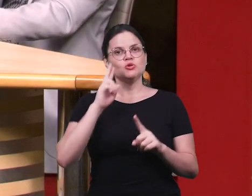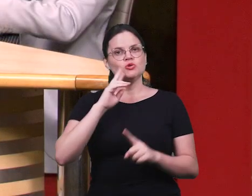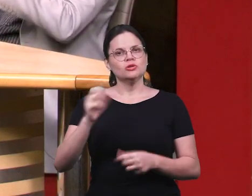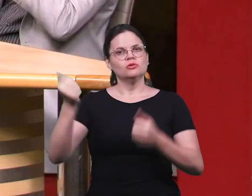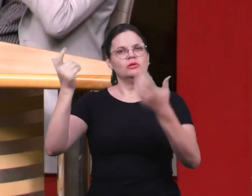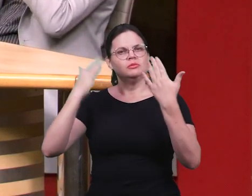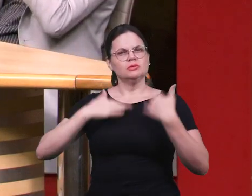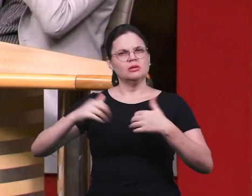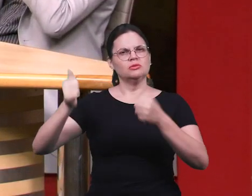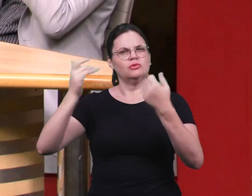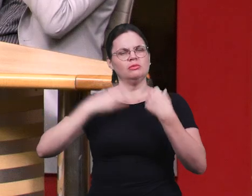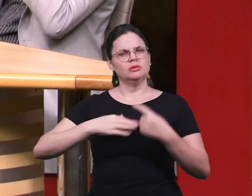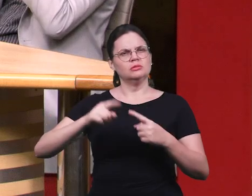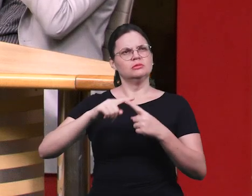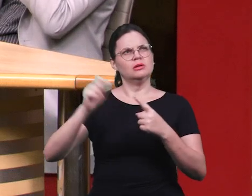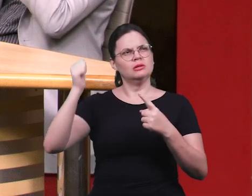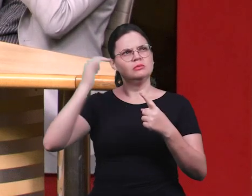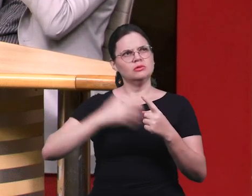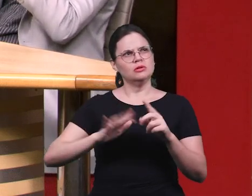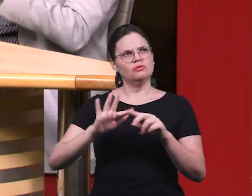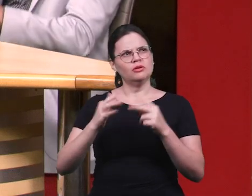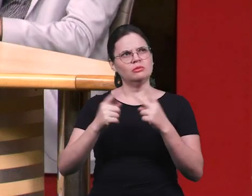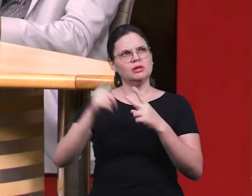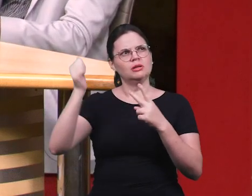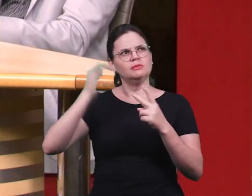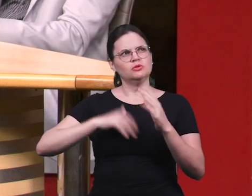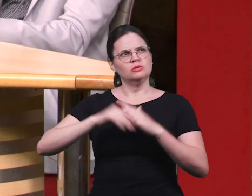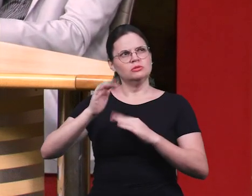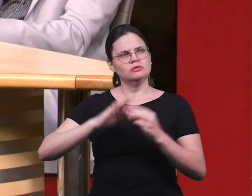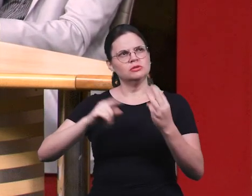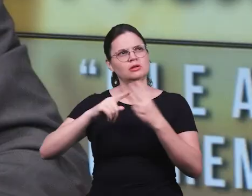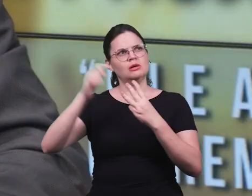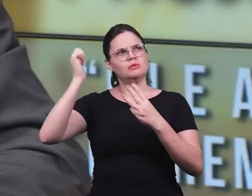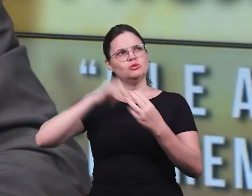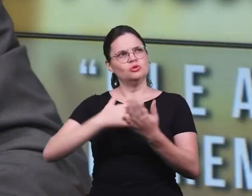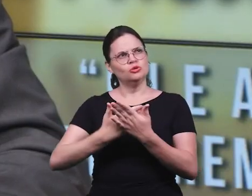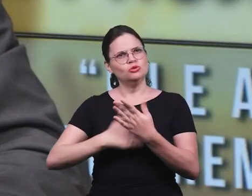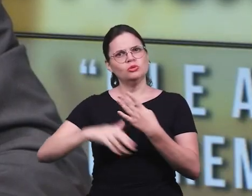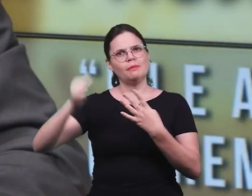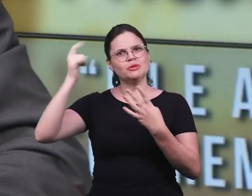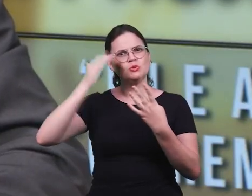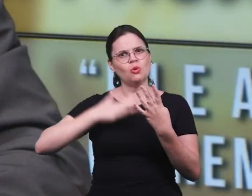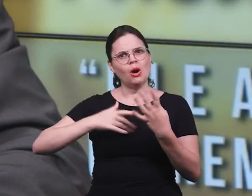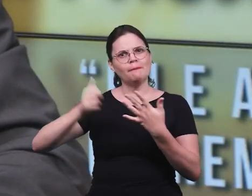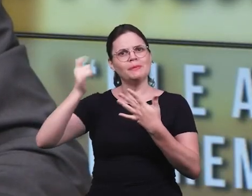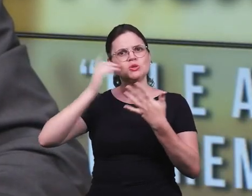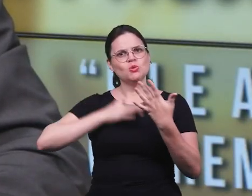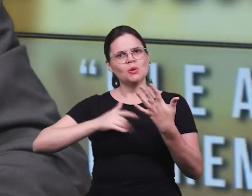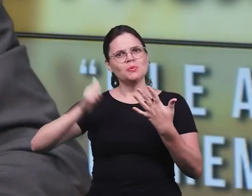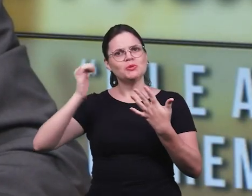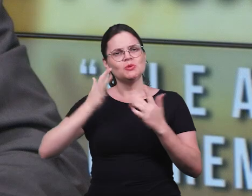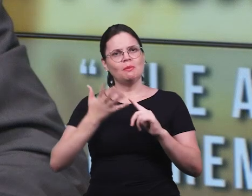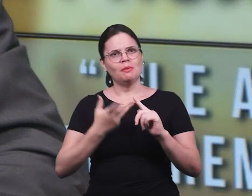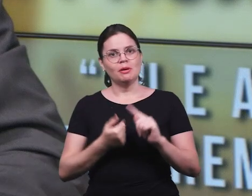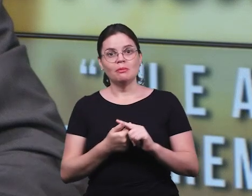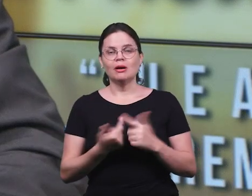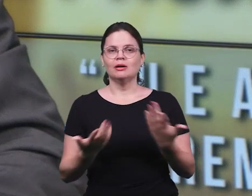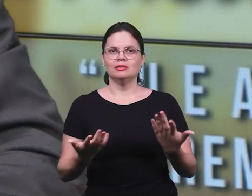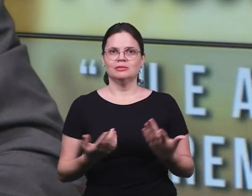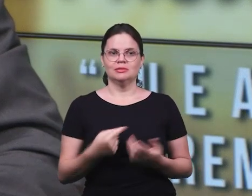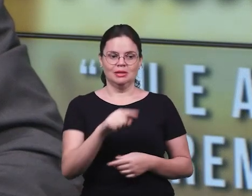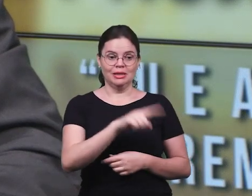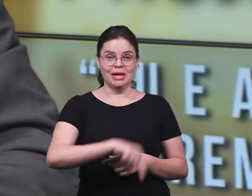foi acrescentando, prosperando. E é interessante que eles não esqueceram, uma coisa interessante desse texto é